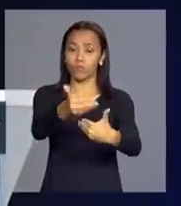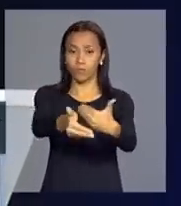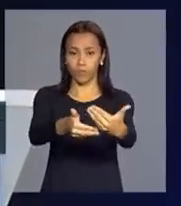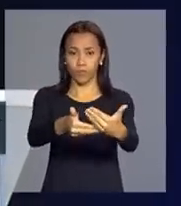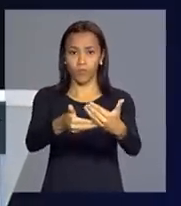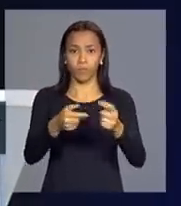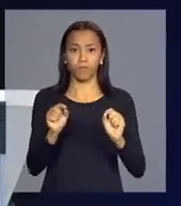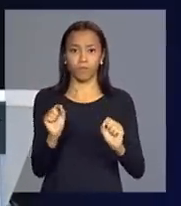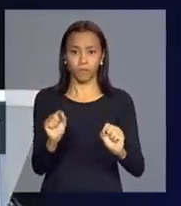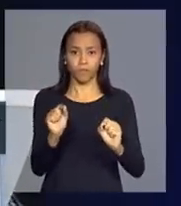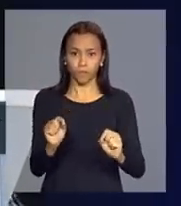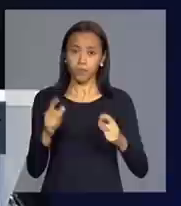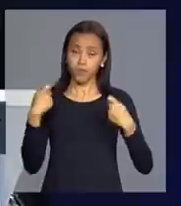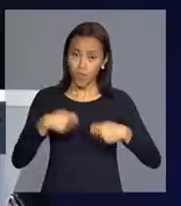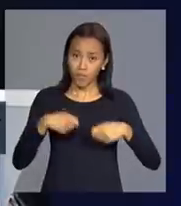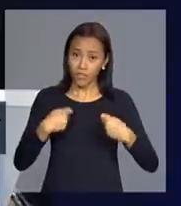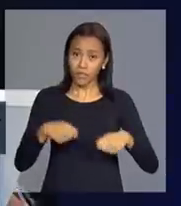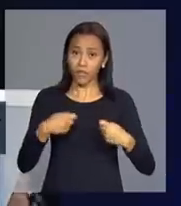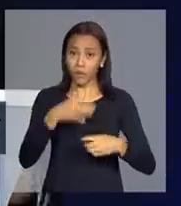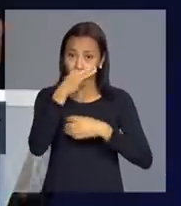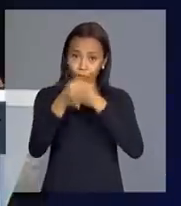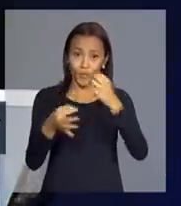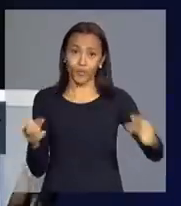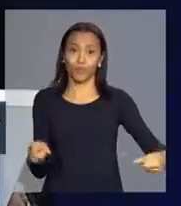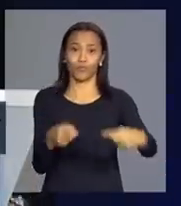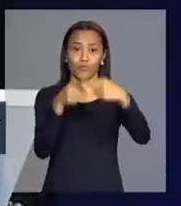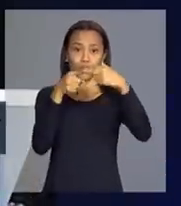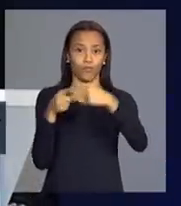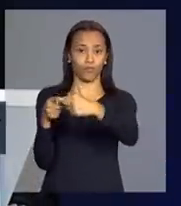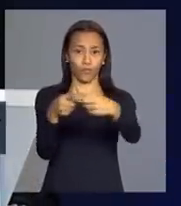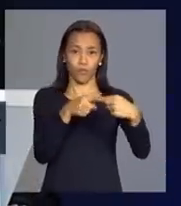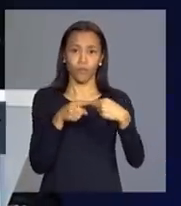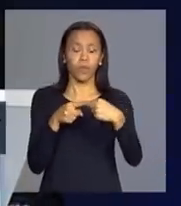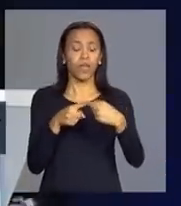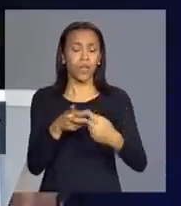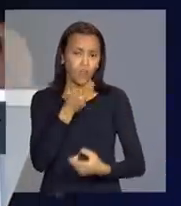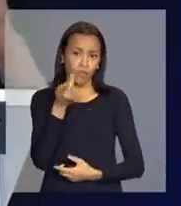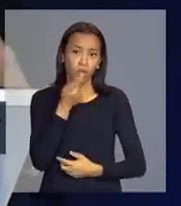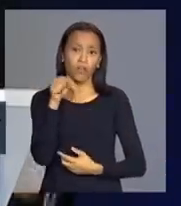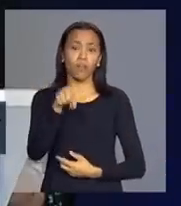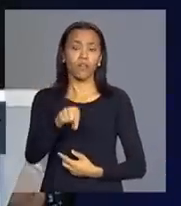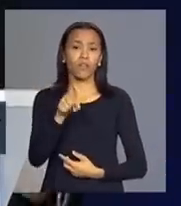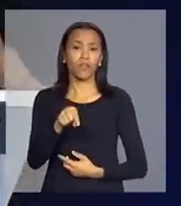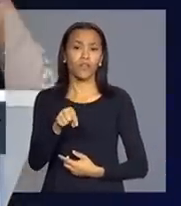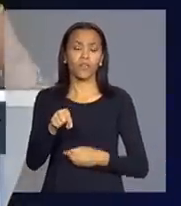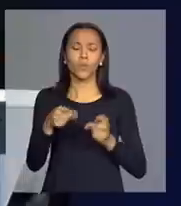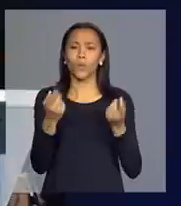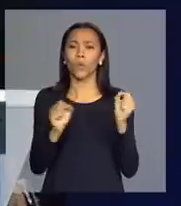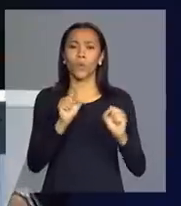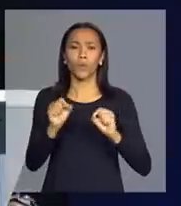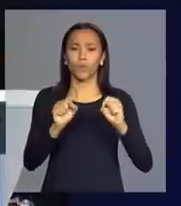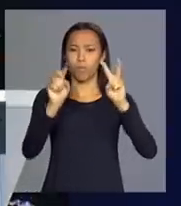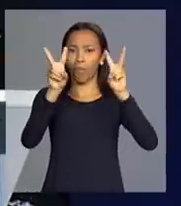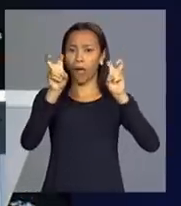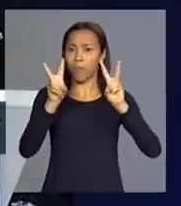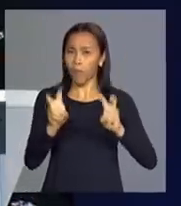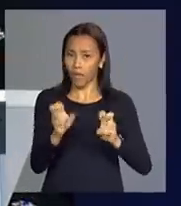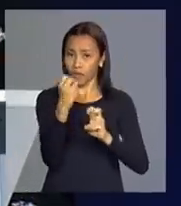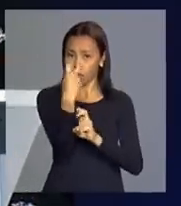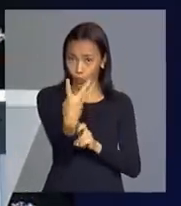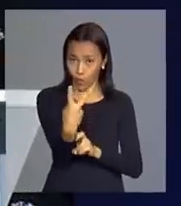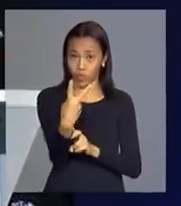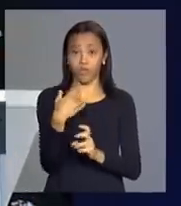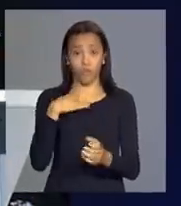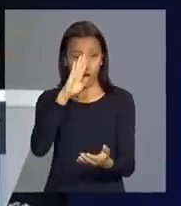a necessidade de consensos. E eu vou falar sobre dois consensos que eu acredito